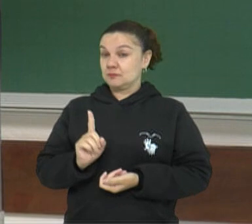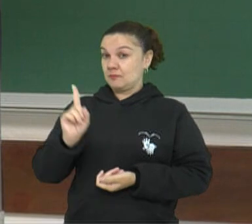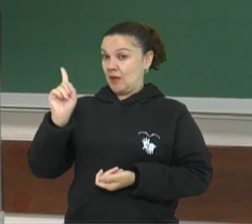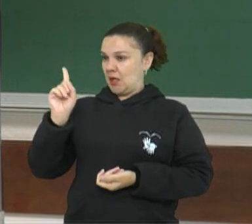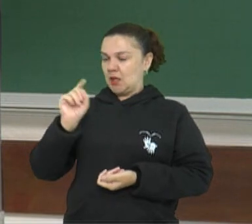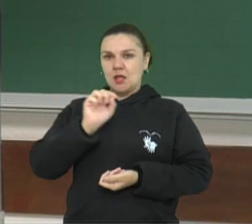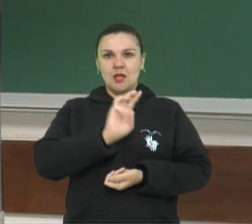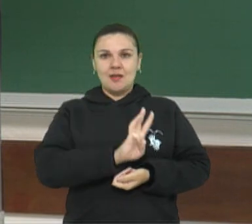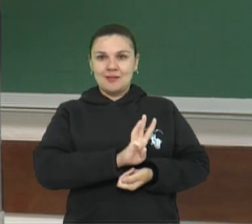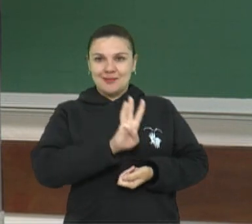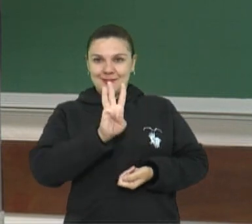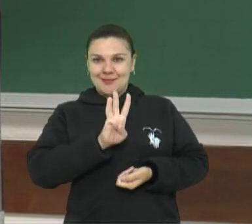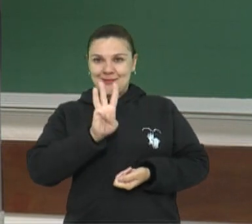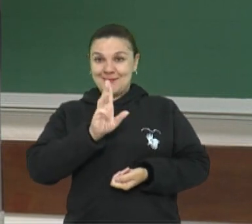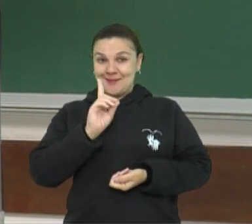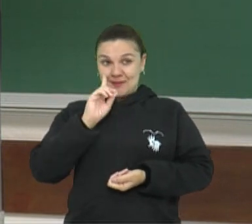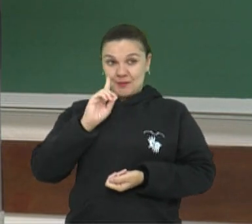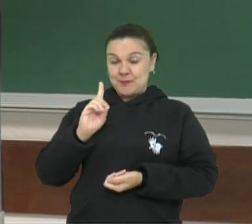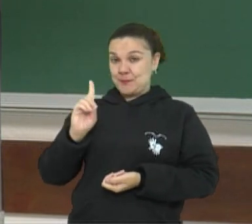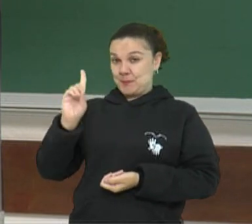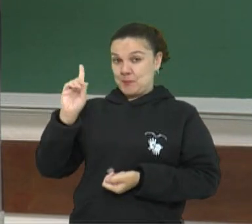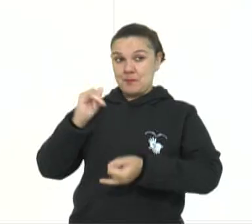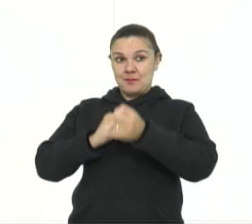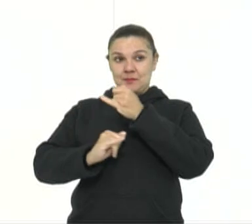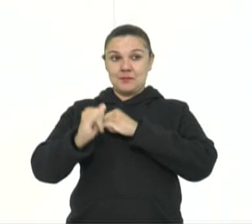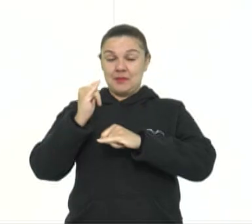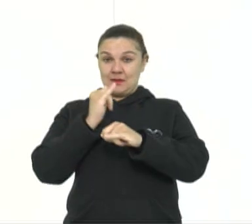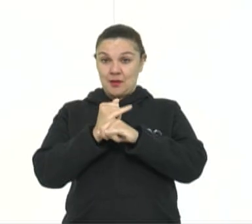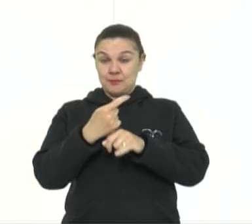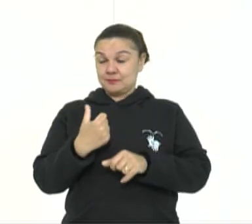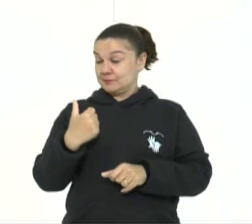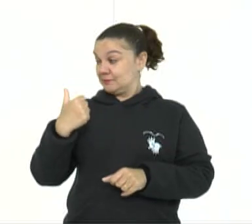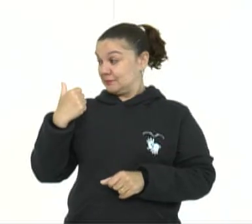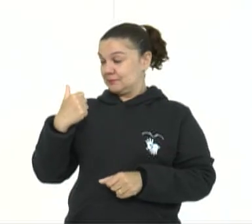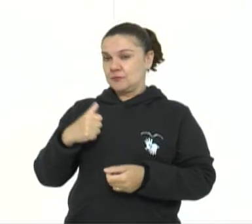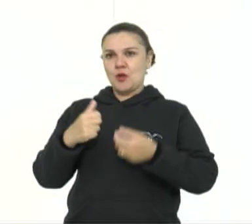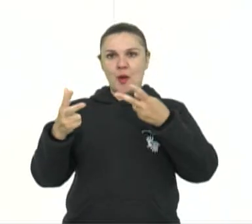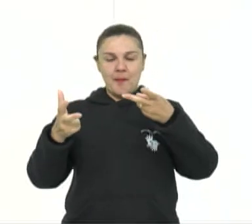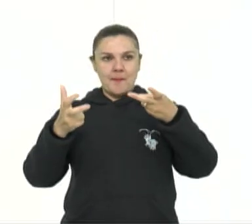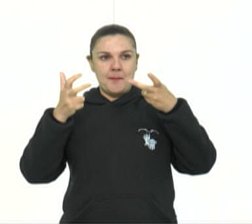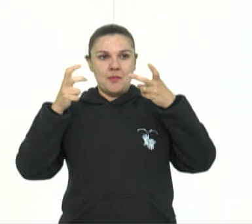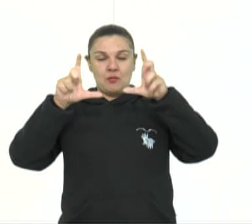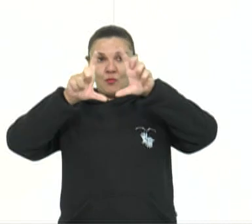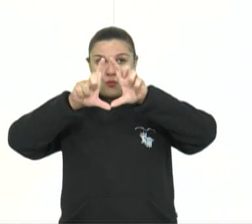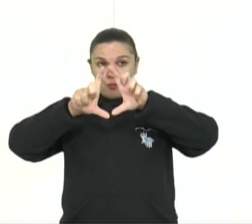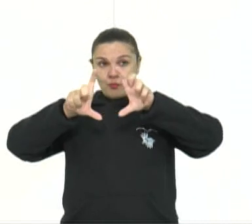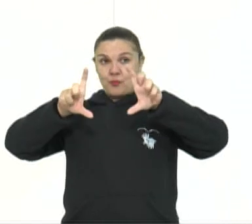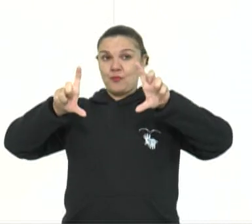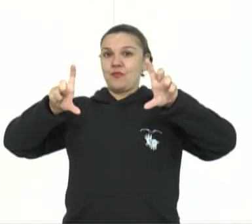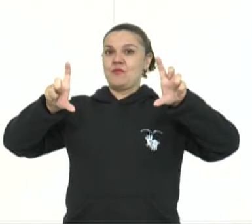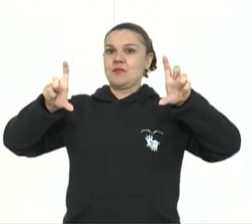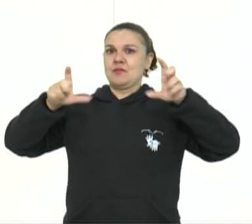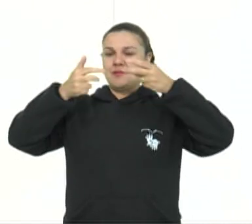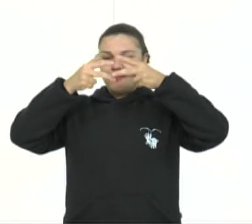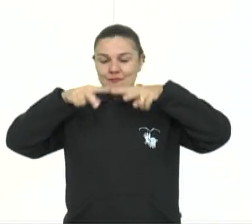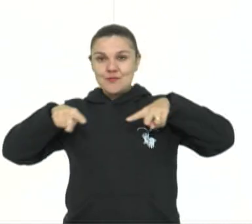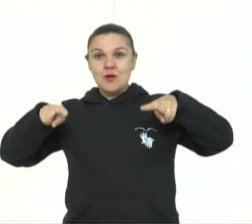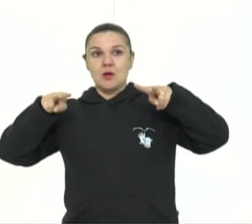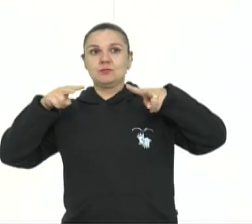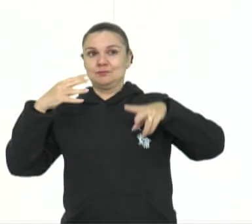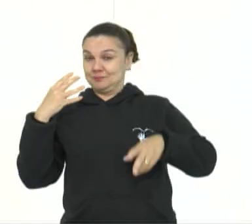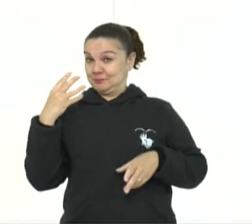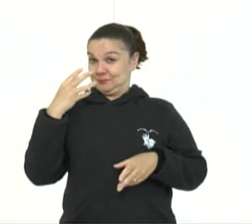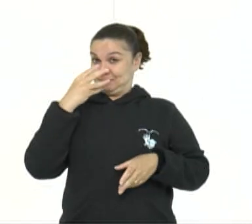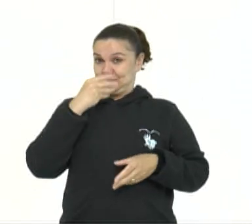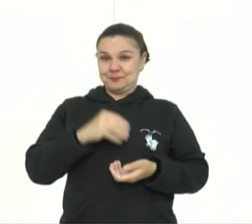Aqui, quando você entra, no site, você percebe já de cara essa vista aqui muito